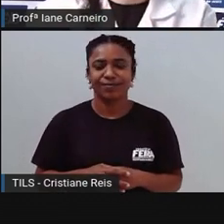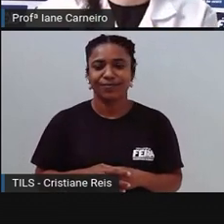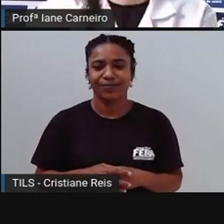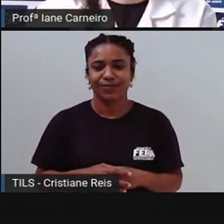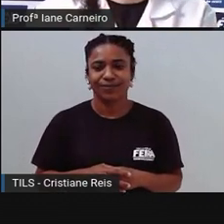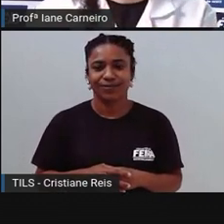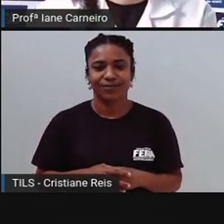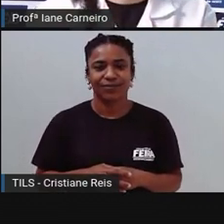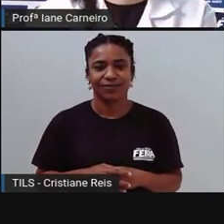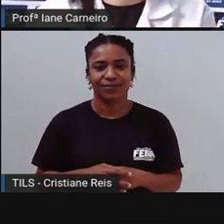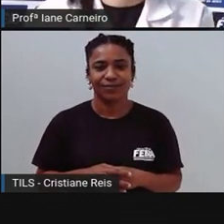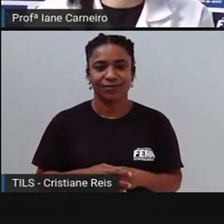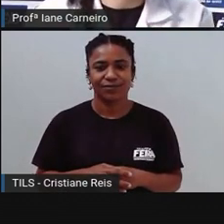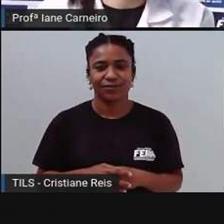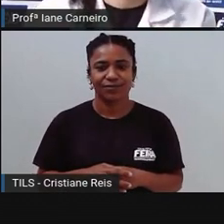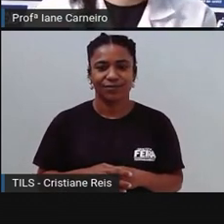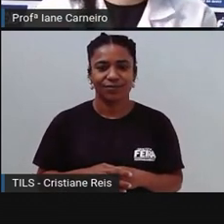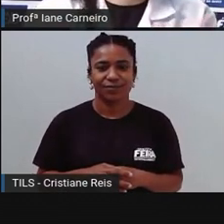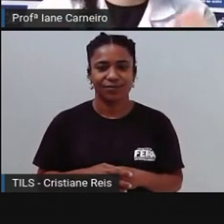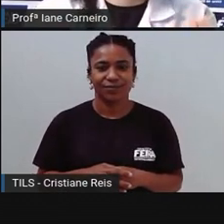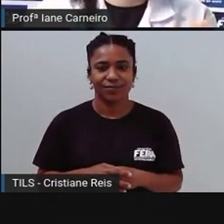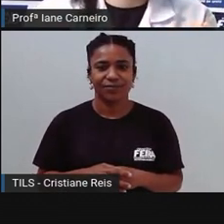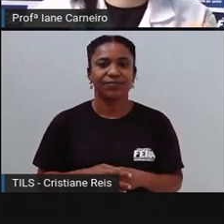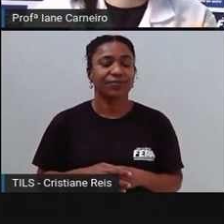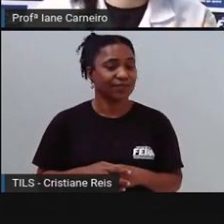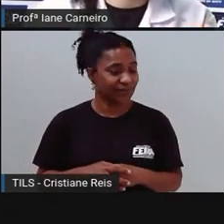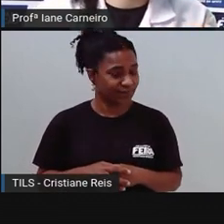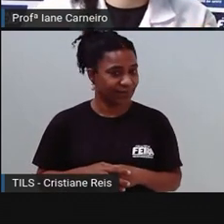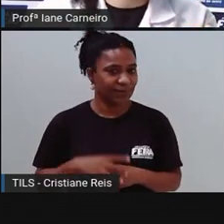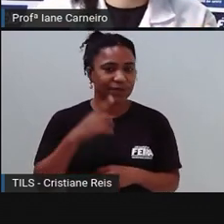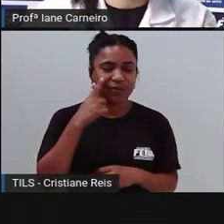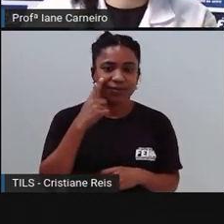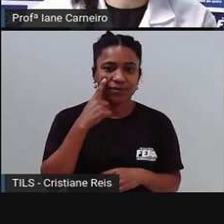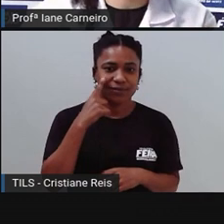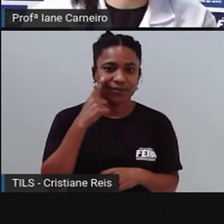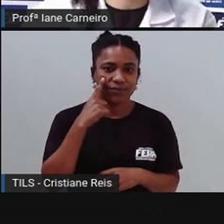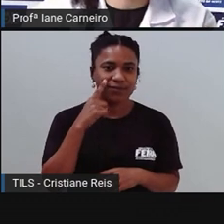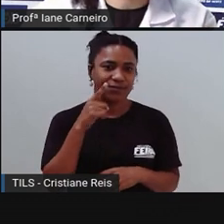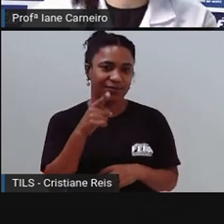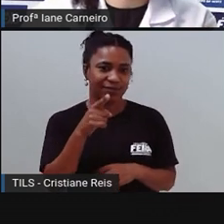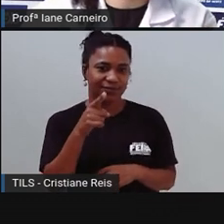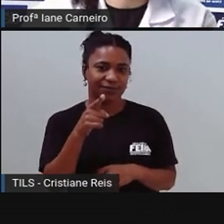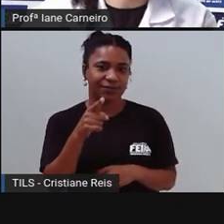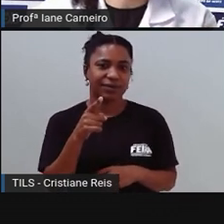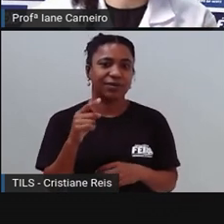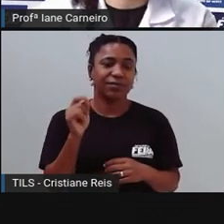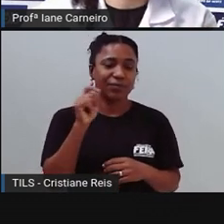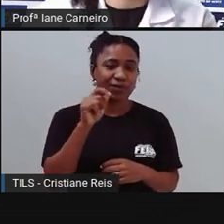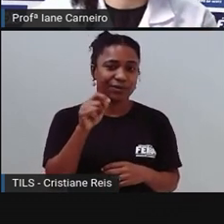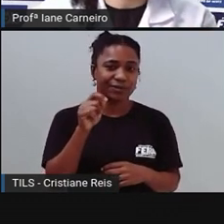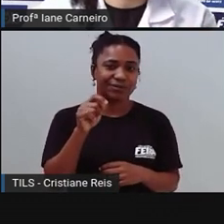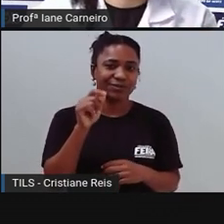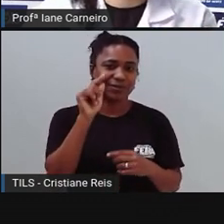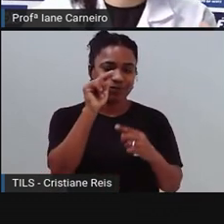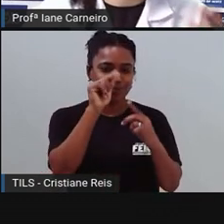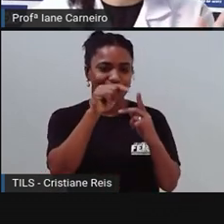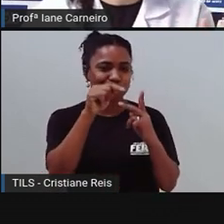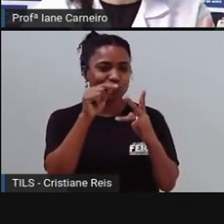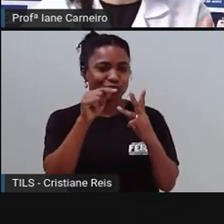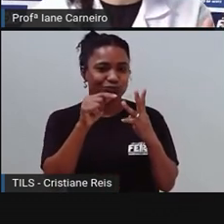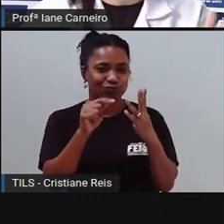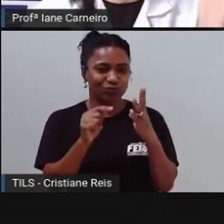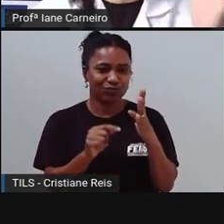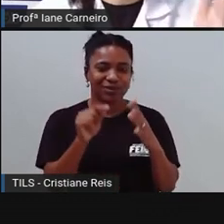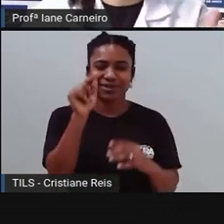nesse lanchinho, né? Então, aqui a criança, né? Você poderia contar, ó, as bolinhas, né? A gente